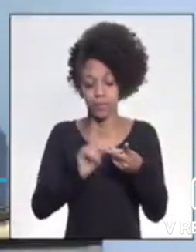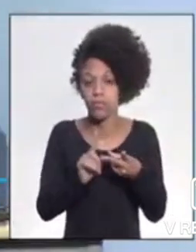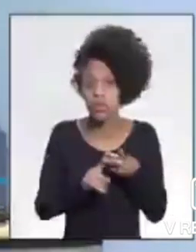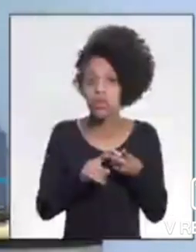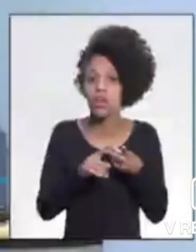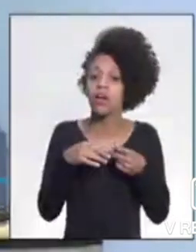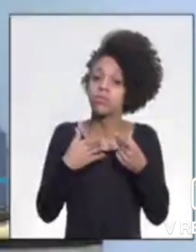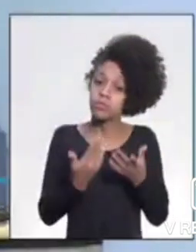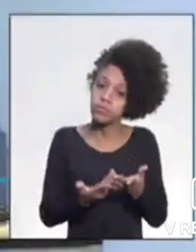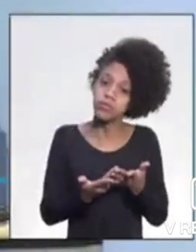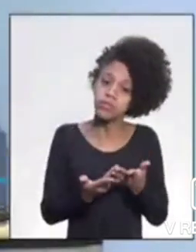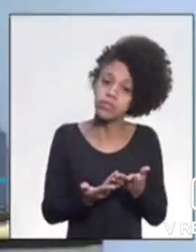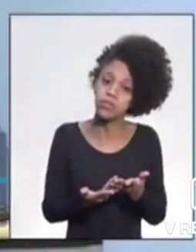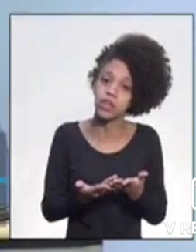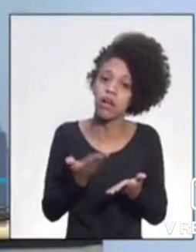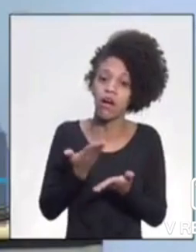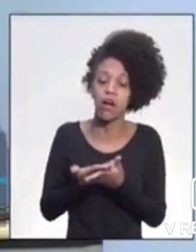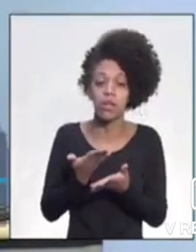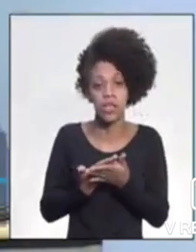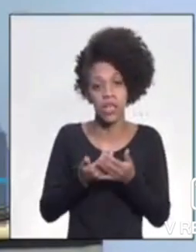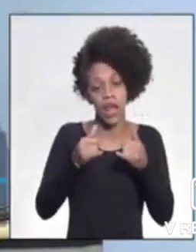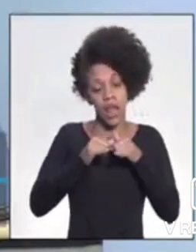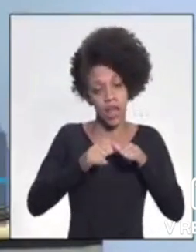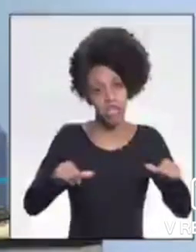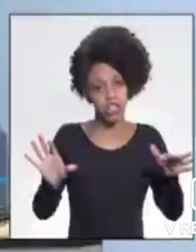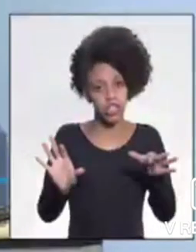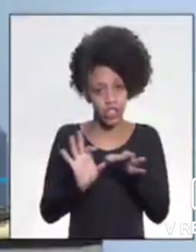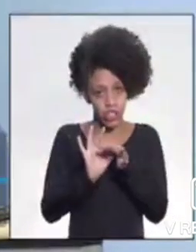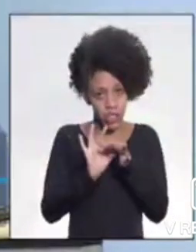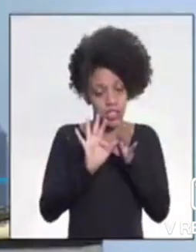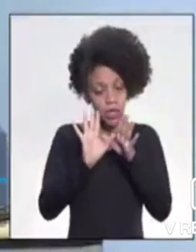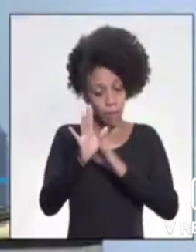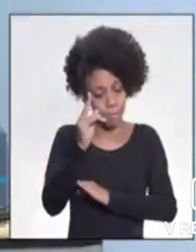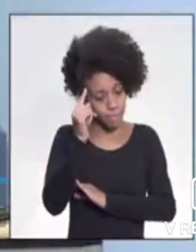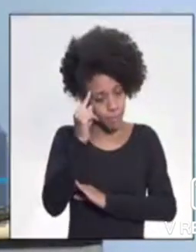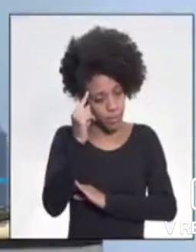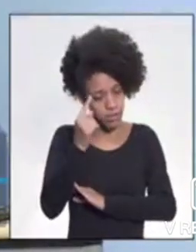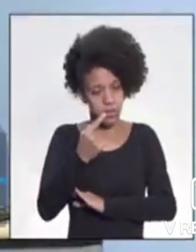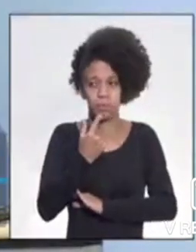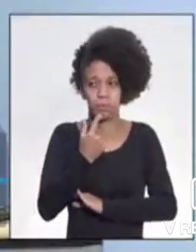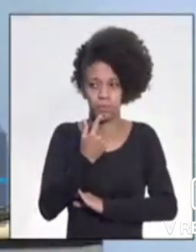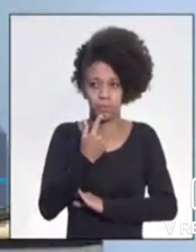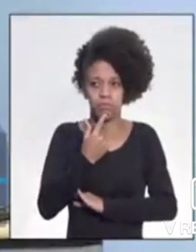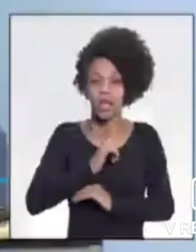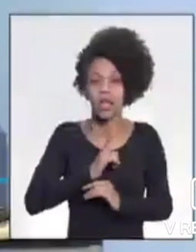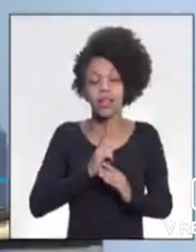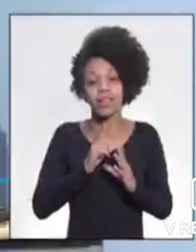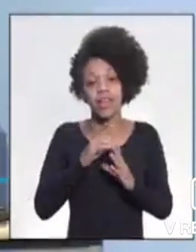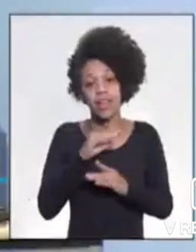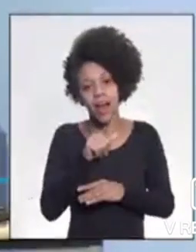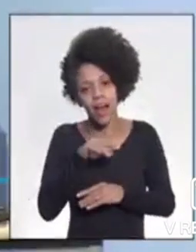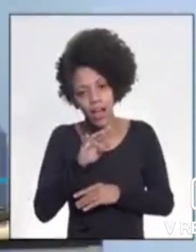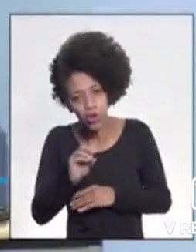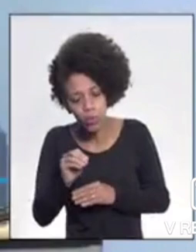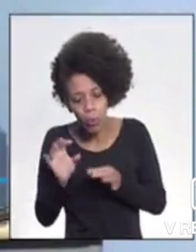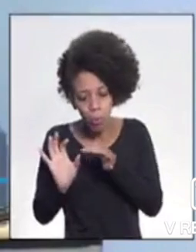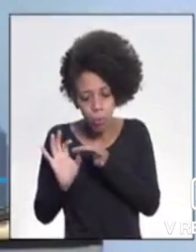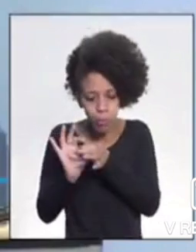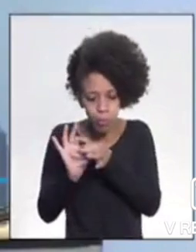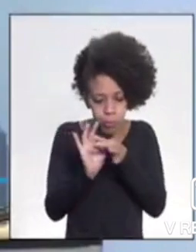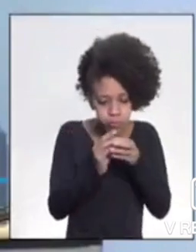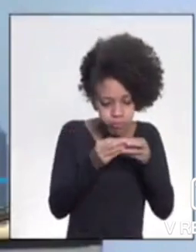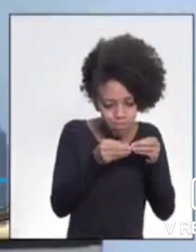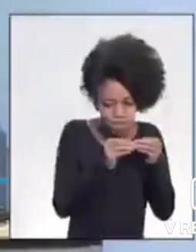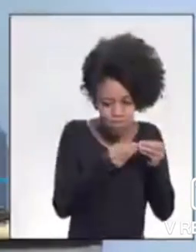foi comentado de energia de ligação, pensa assim, ó, existem átomos que estão ligados, né? Vai ser